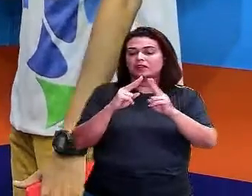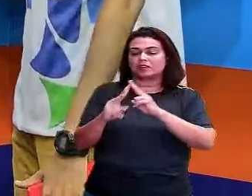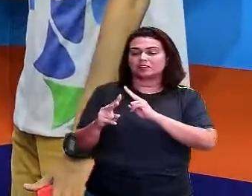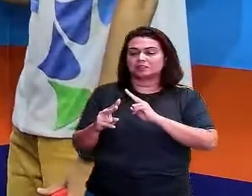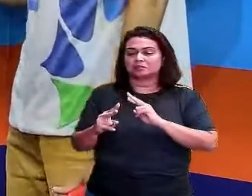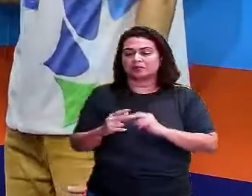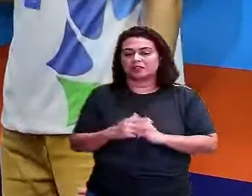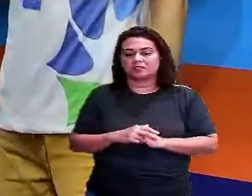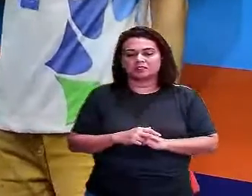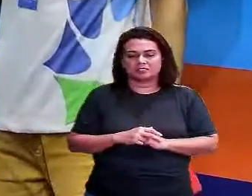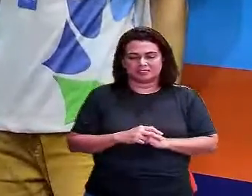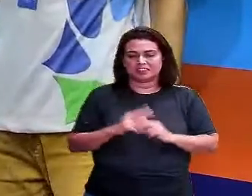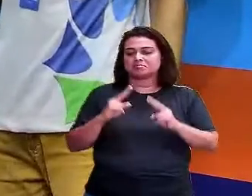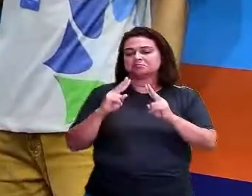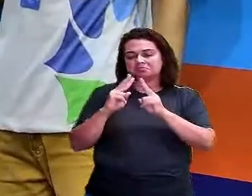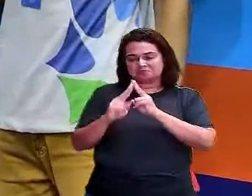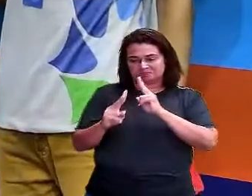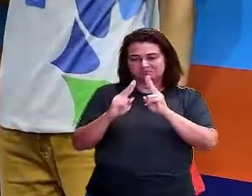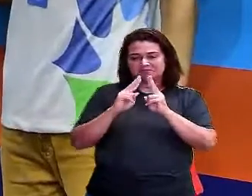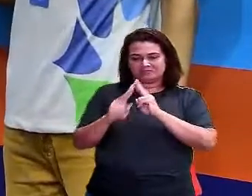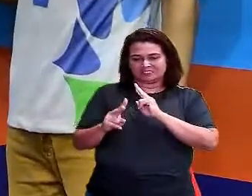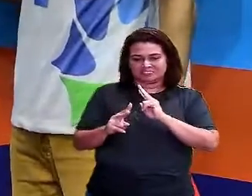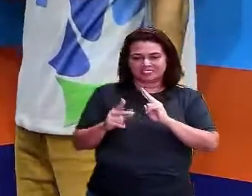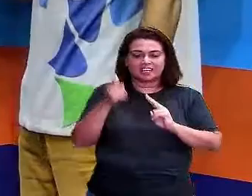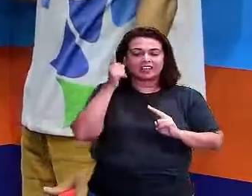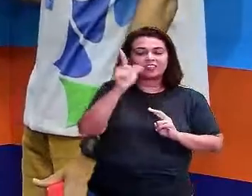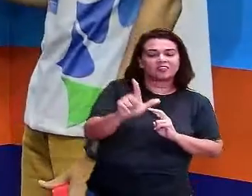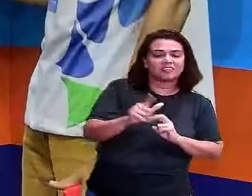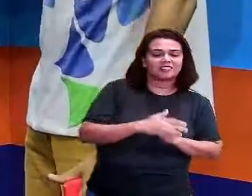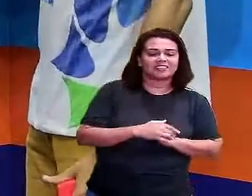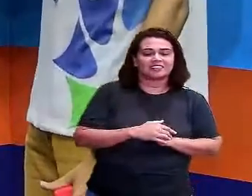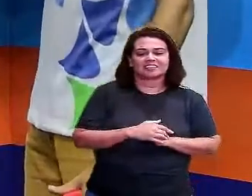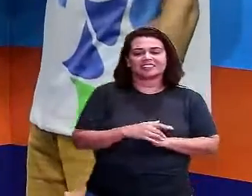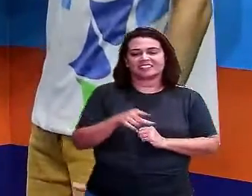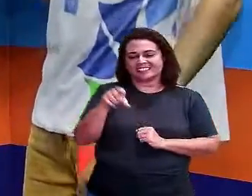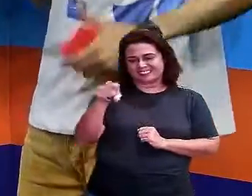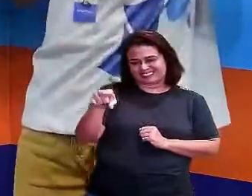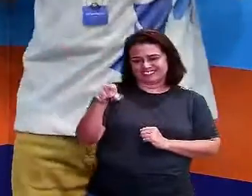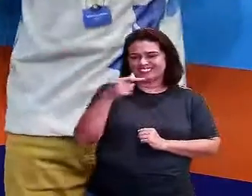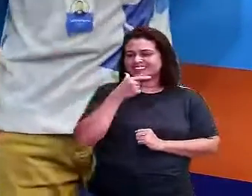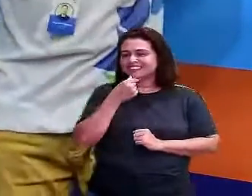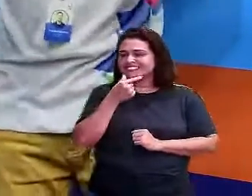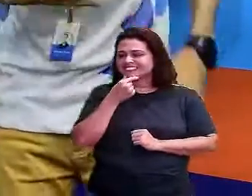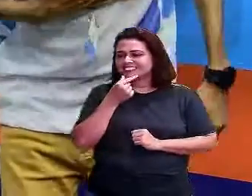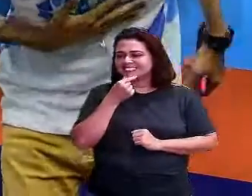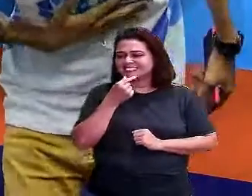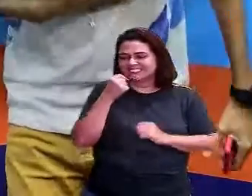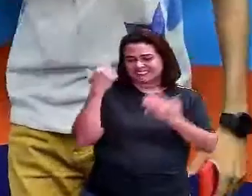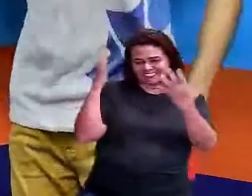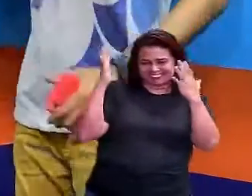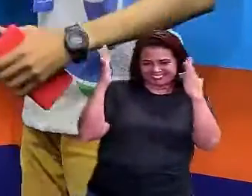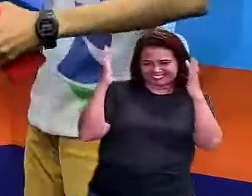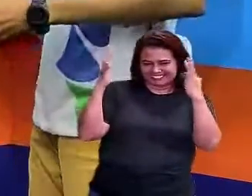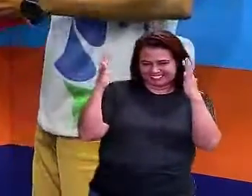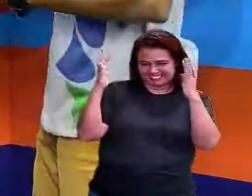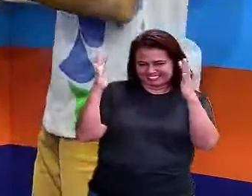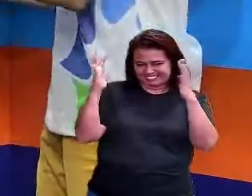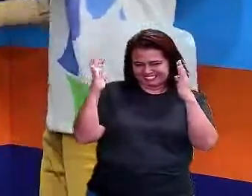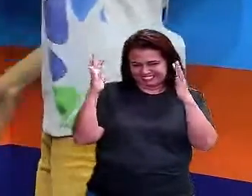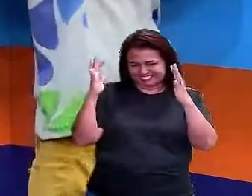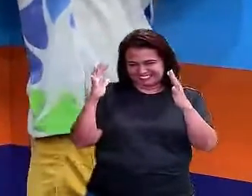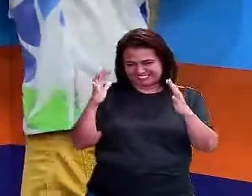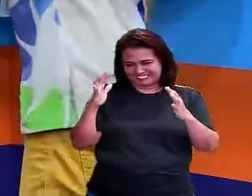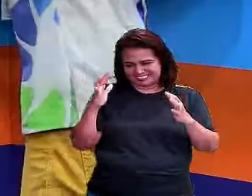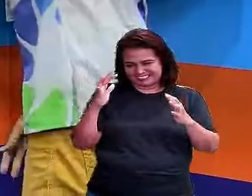é ímpar? 5 é ímpar. E aí, quem foi que ganhou? Adriano. Parabéns, Adriano. Muito obrigada pela